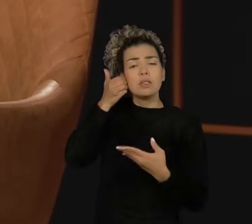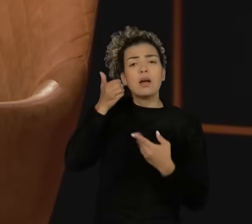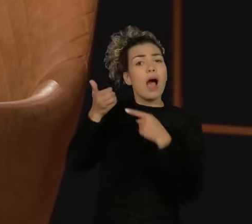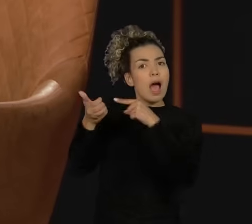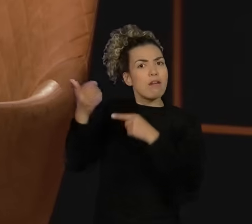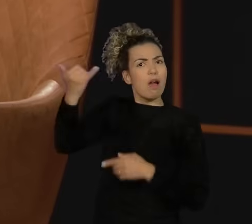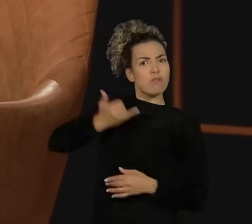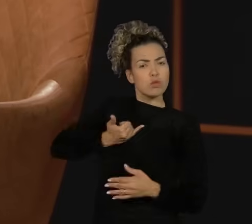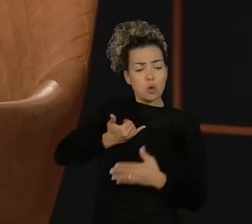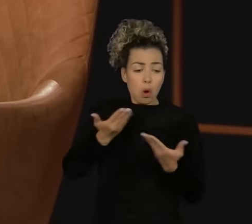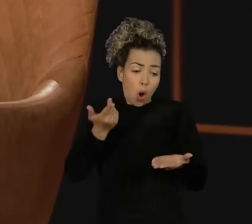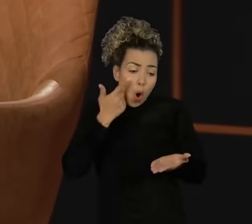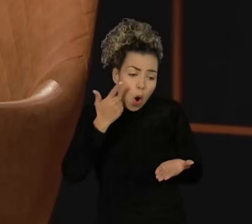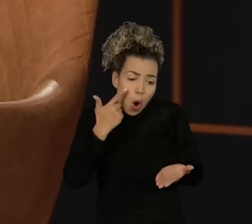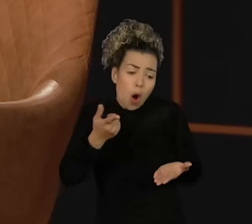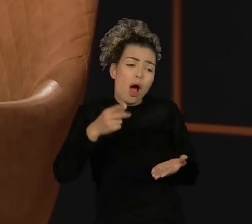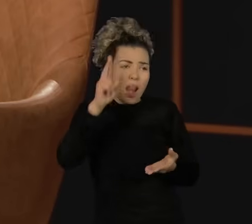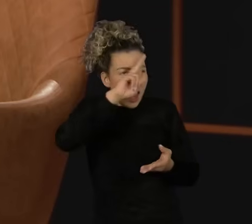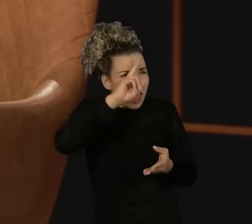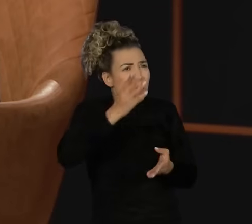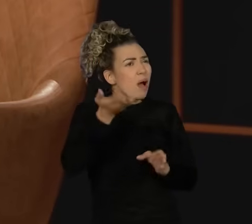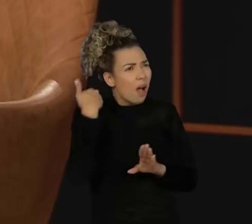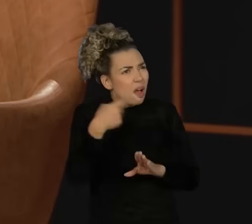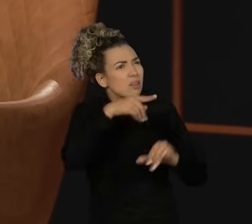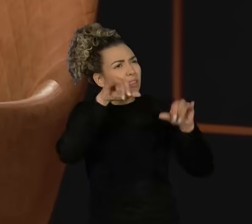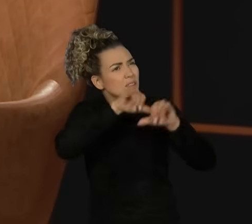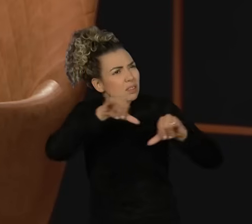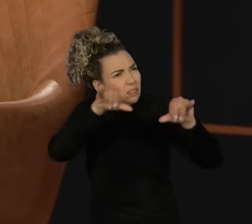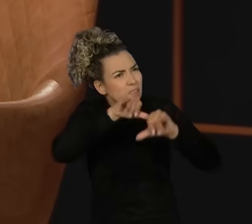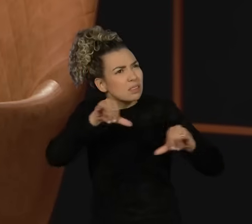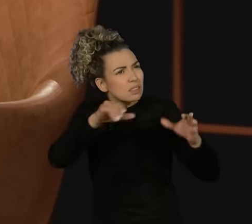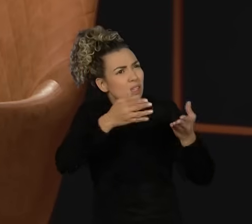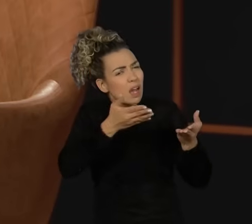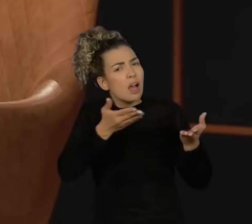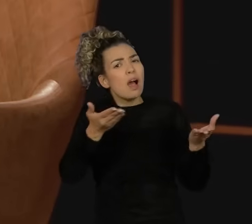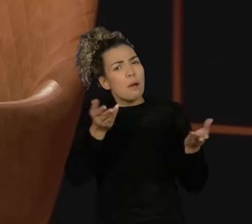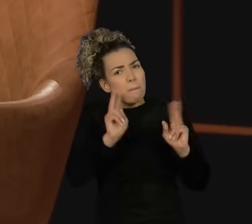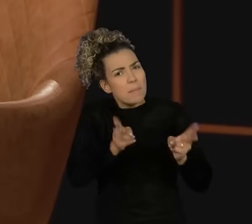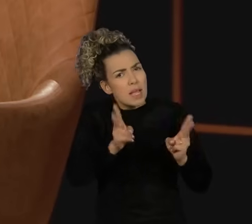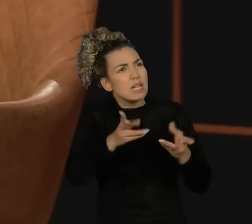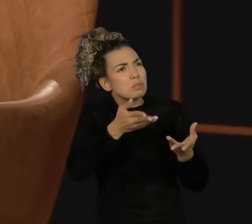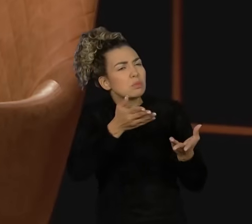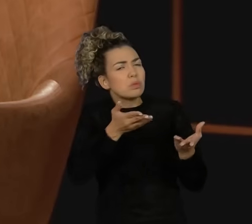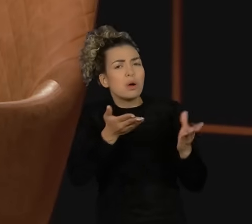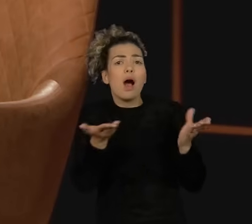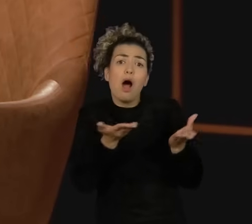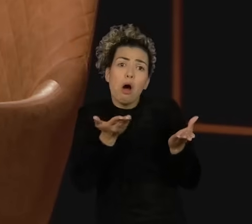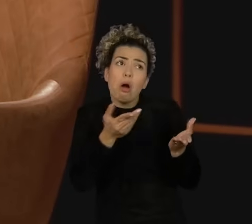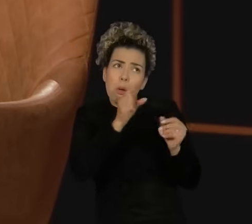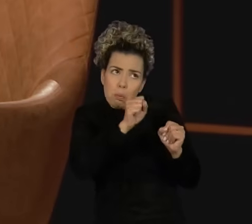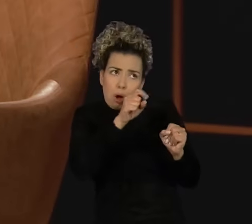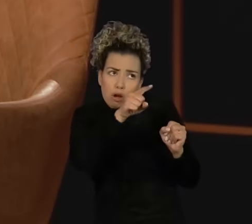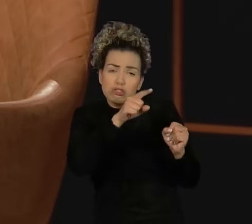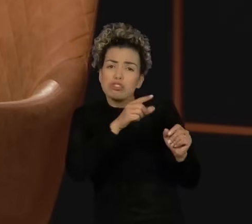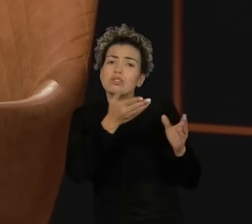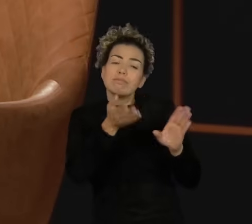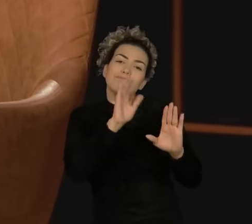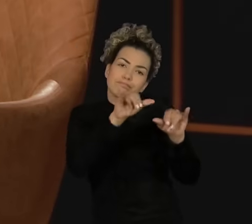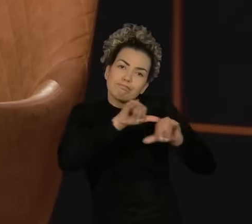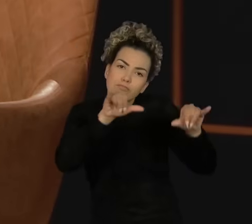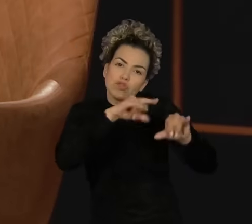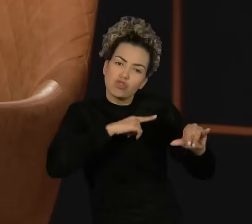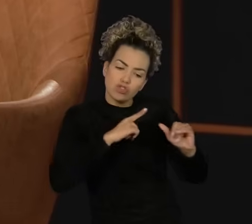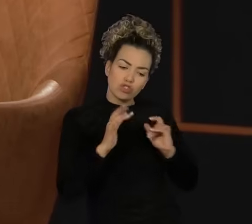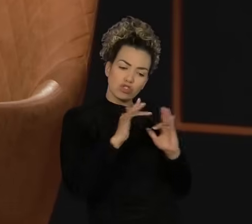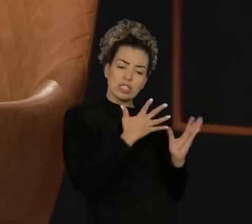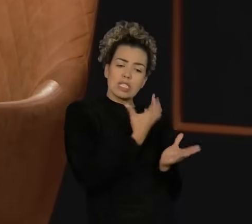fala, Mel, exatamente aquela propaganda que você fez uns anos antes, vai ser reveiculada, preciso da sua autorização. Eu falei, que ótimo, né? Entra um cachezinho.